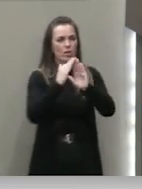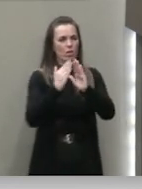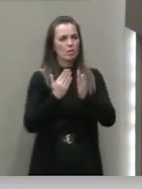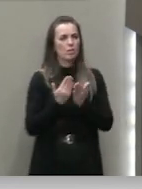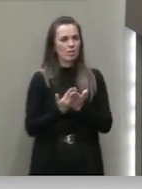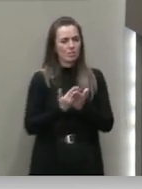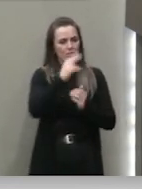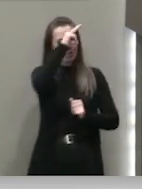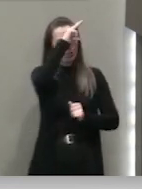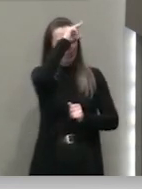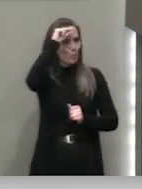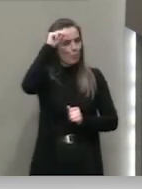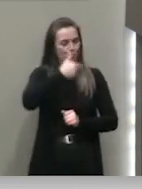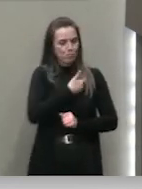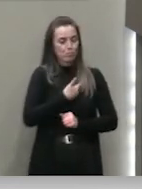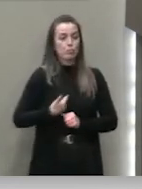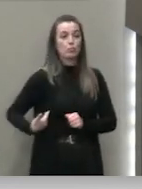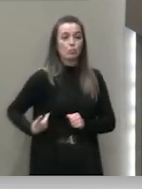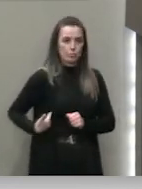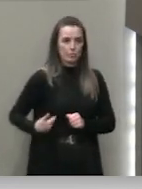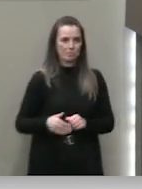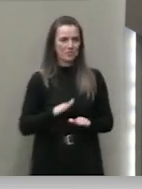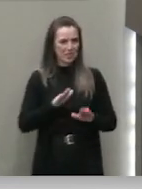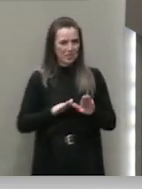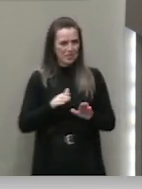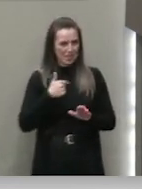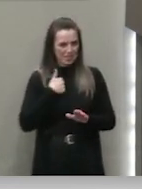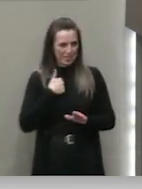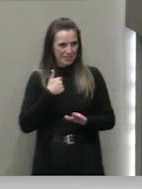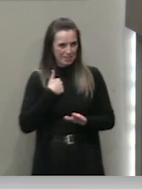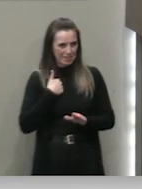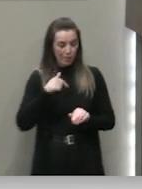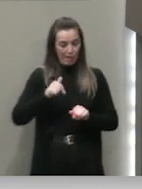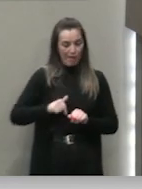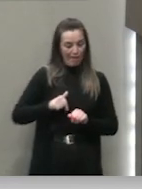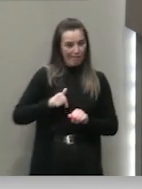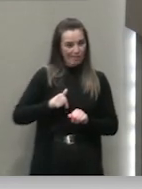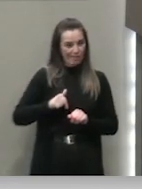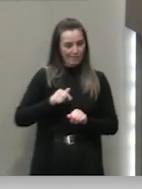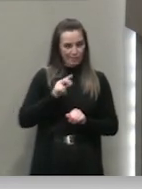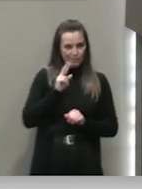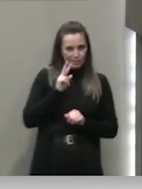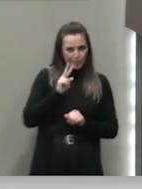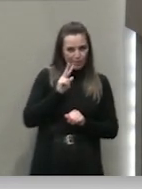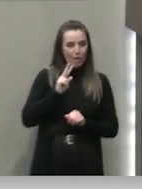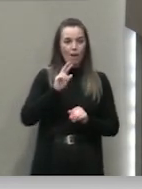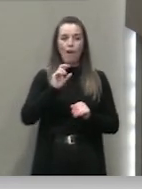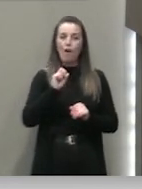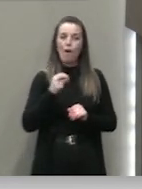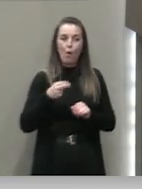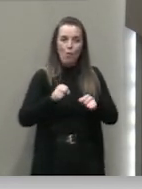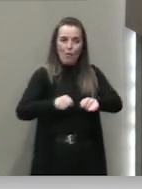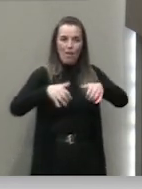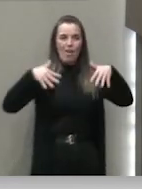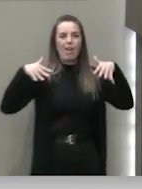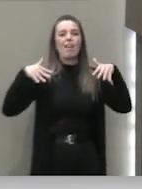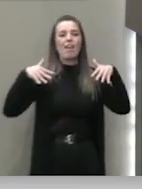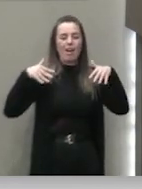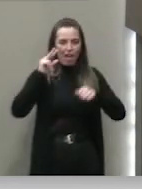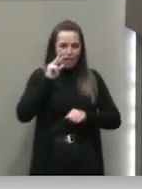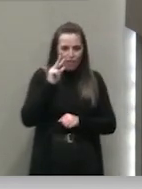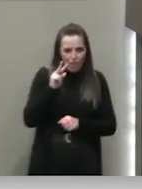estive aqui, do lado de lá, acompanhando as votações, as discussões. E